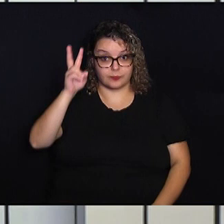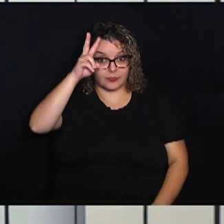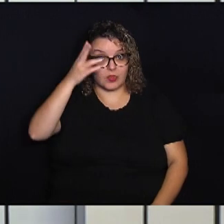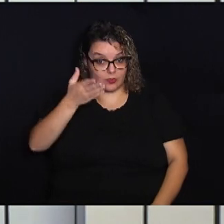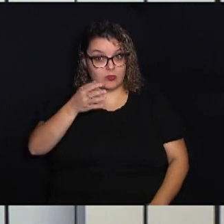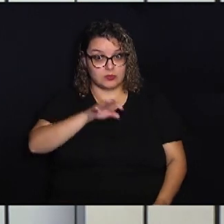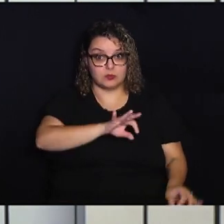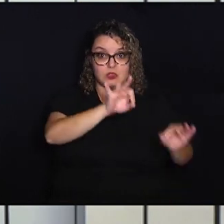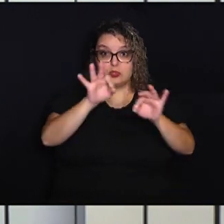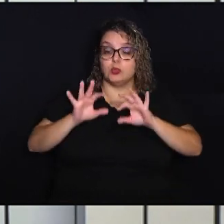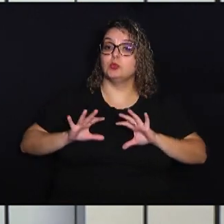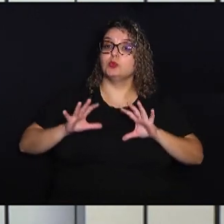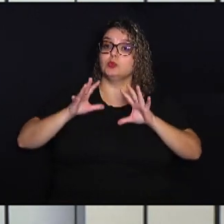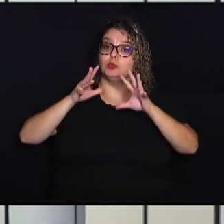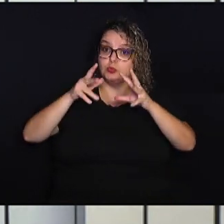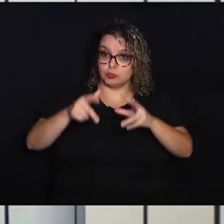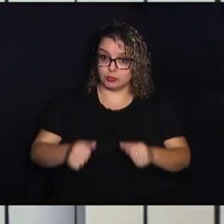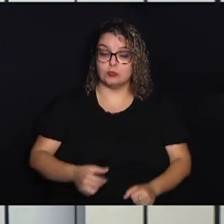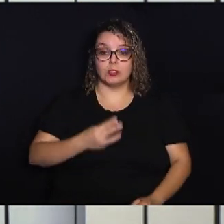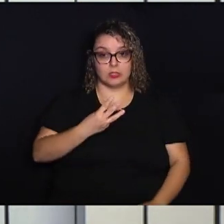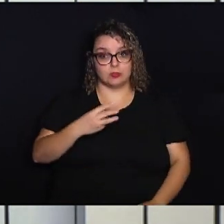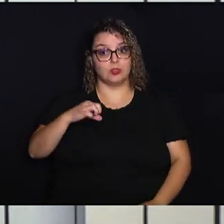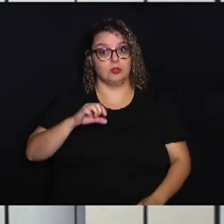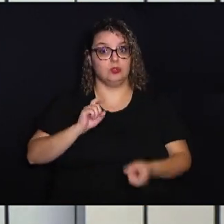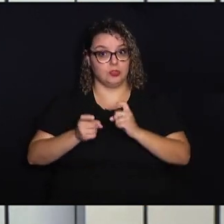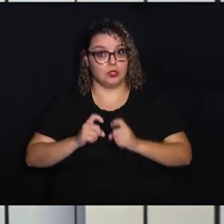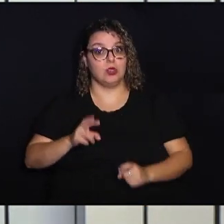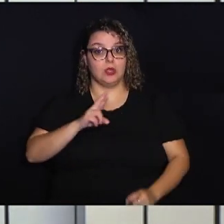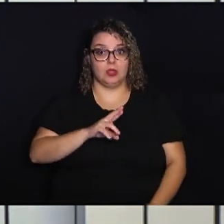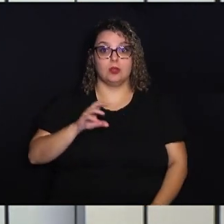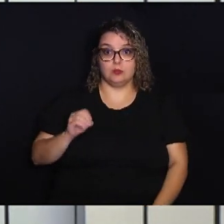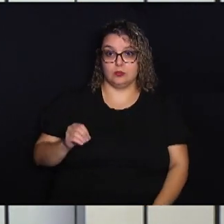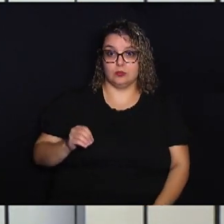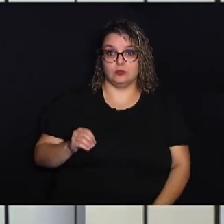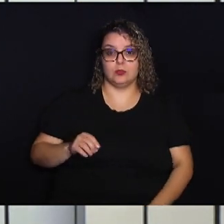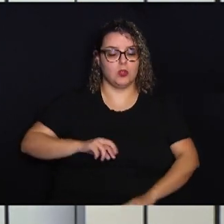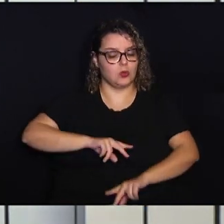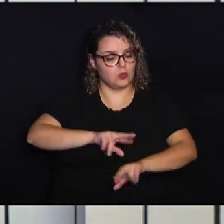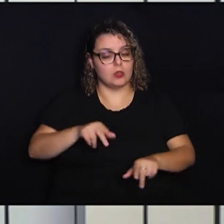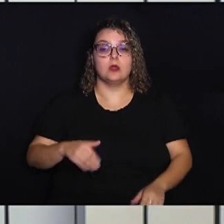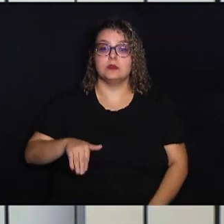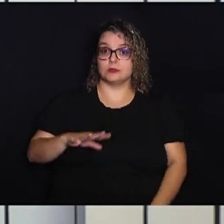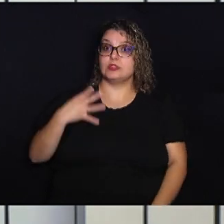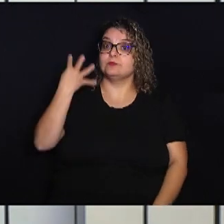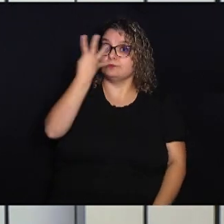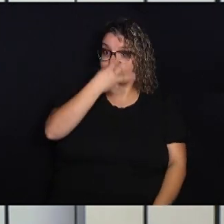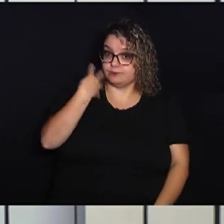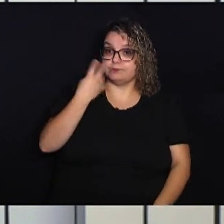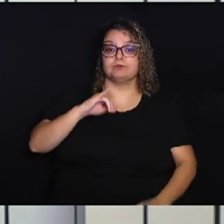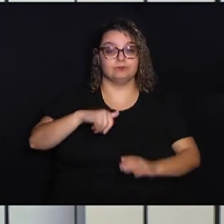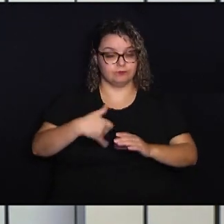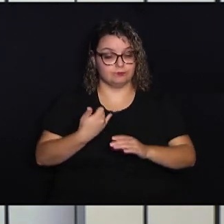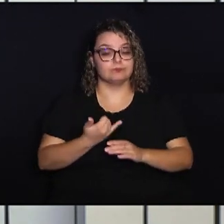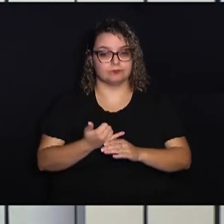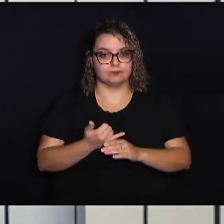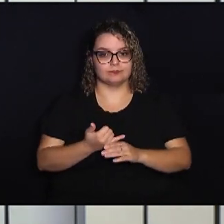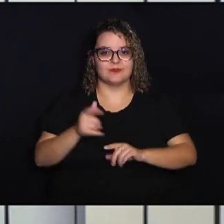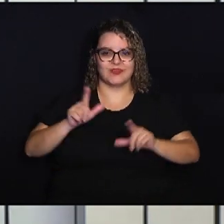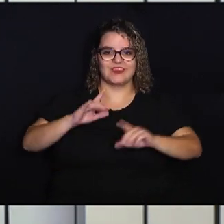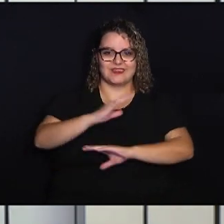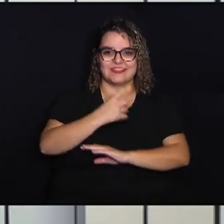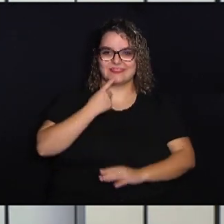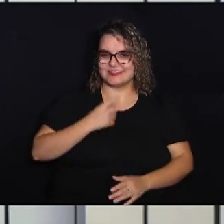álcool. Policiais militares voluntários capacitados pedagogicamente ministram as aulas do PROERD, que são baseadas em um